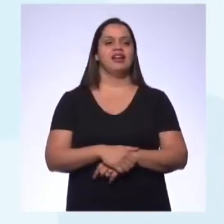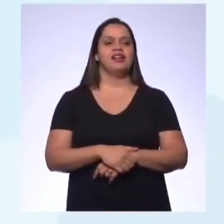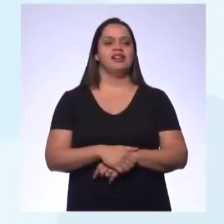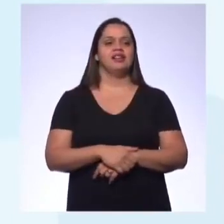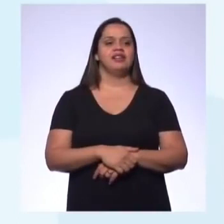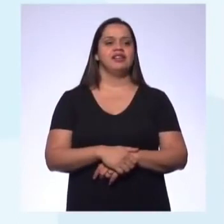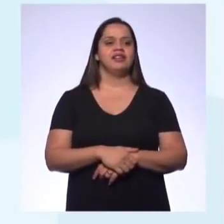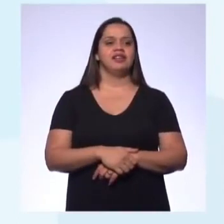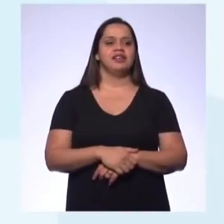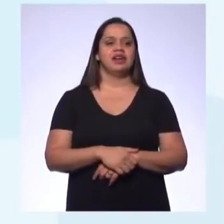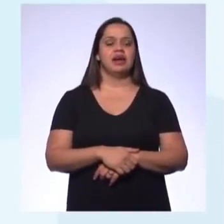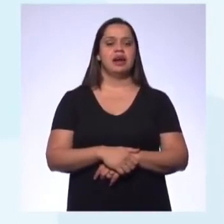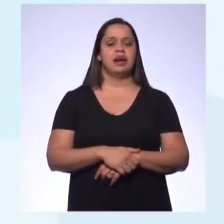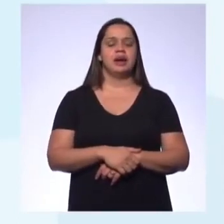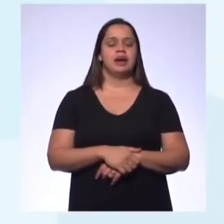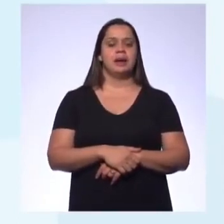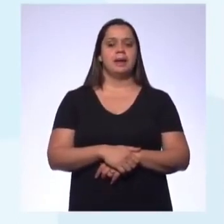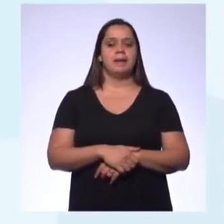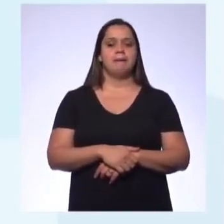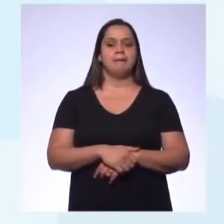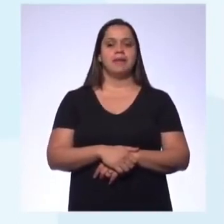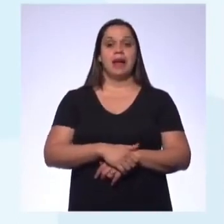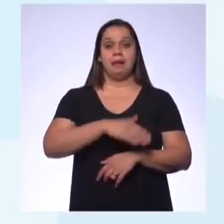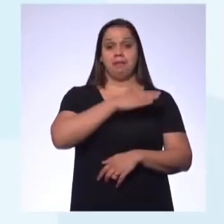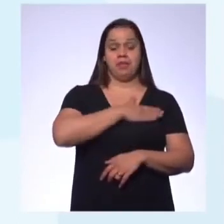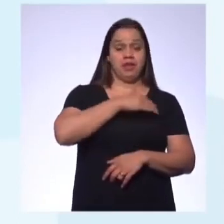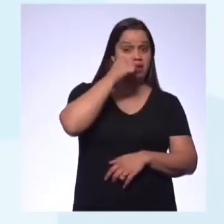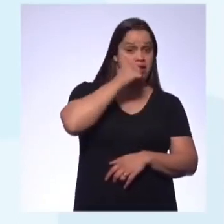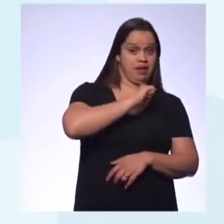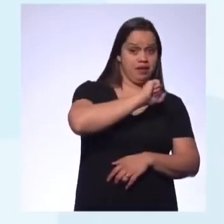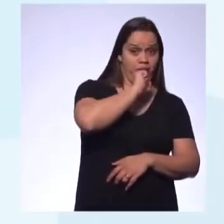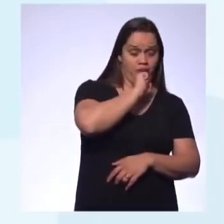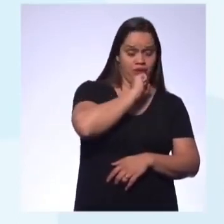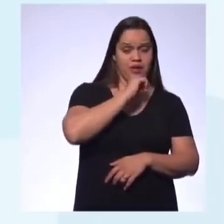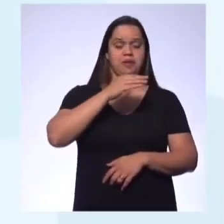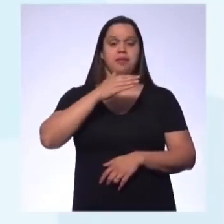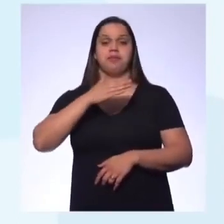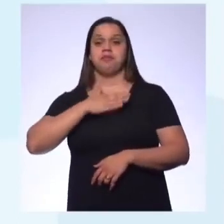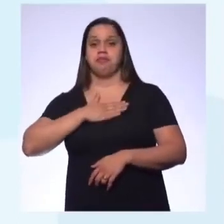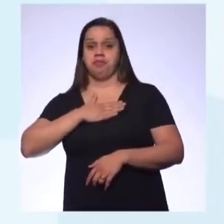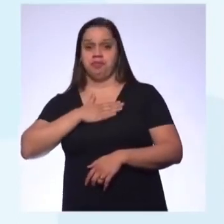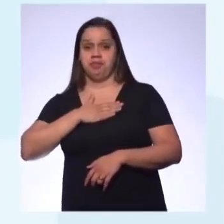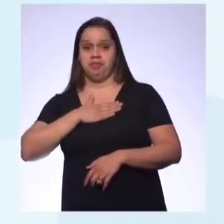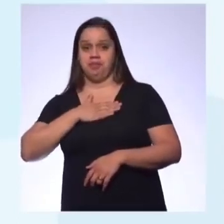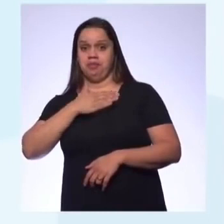Minha esposa e minha mulher, e minha mãe. My wife and my mother.